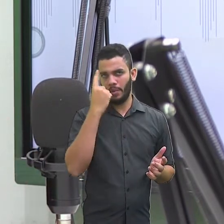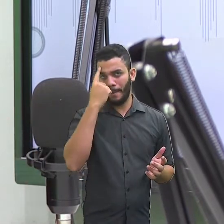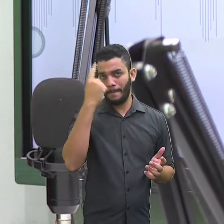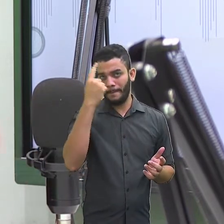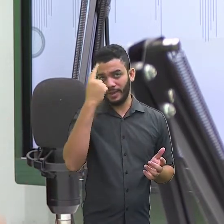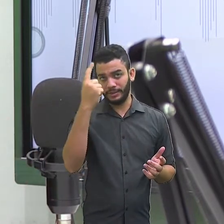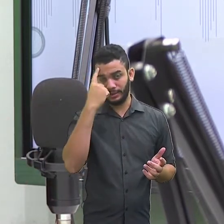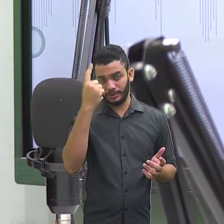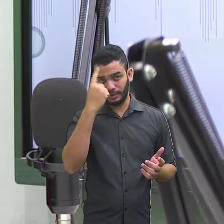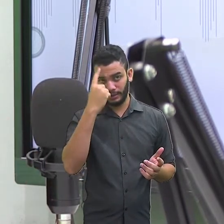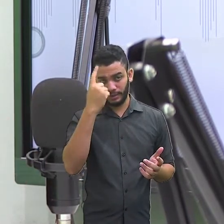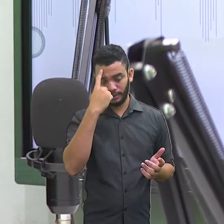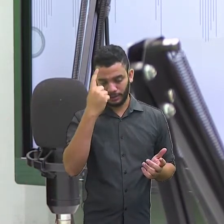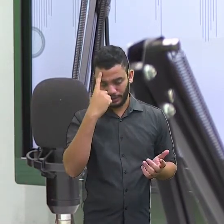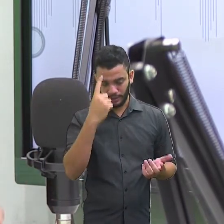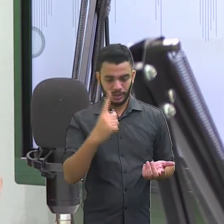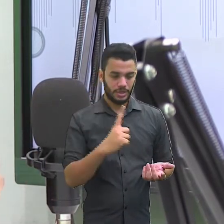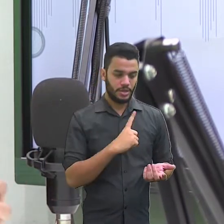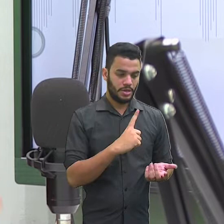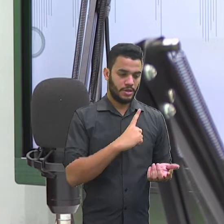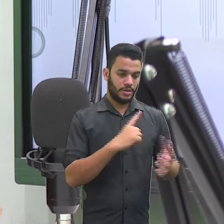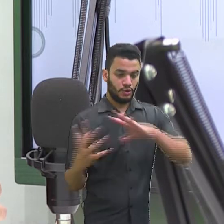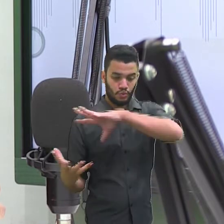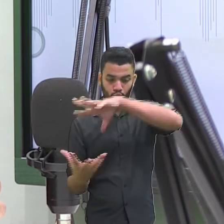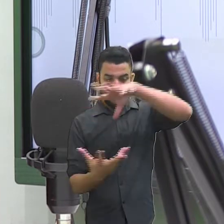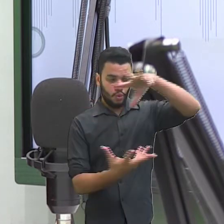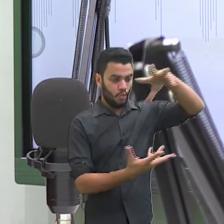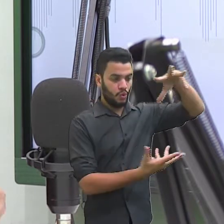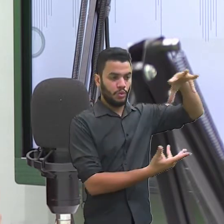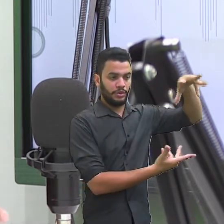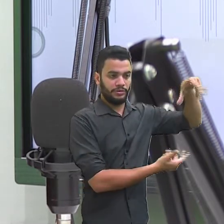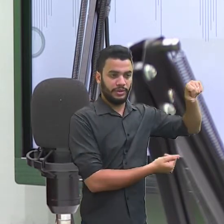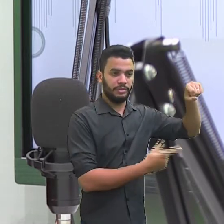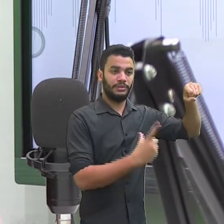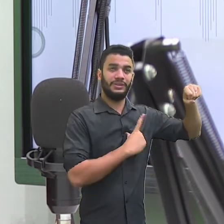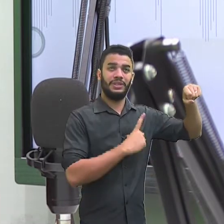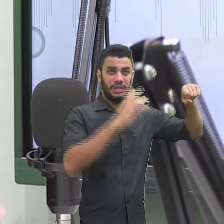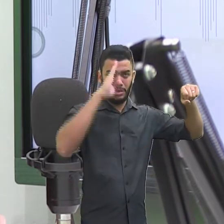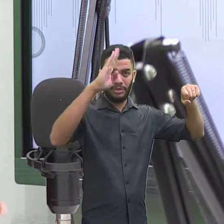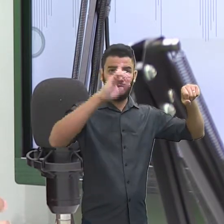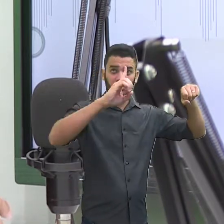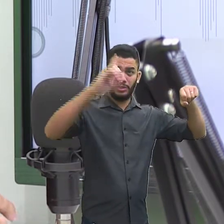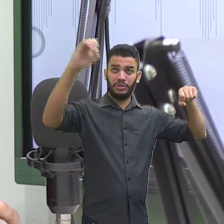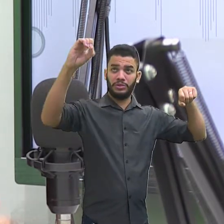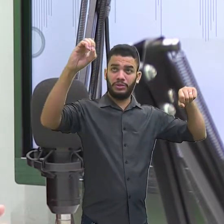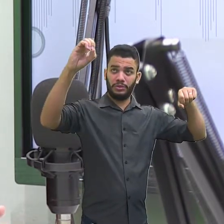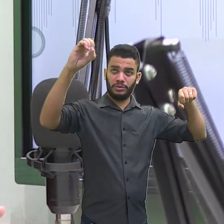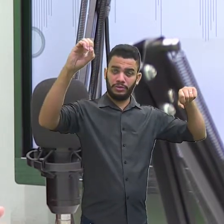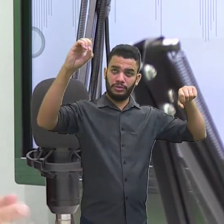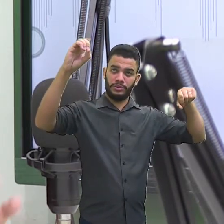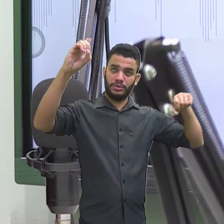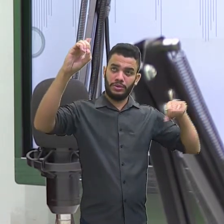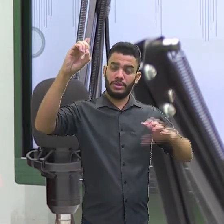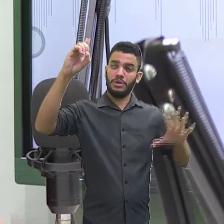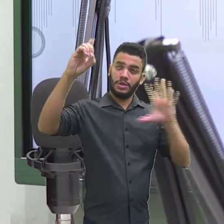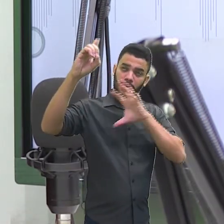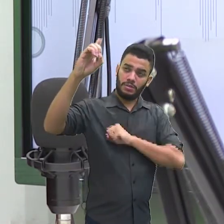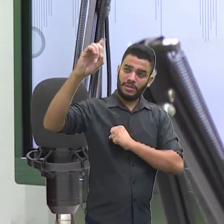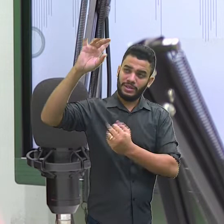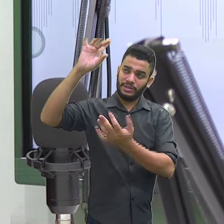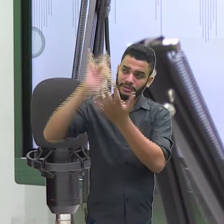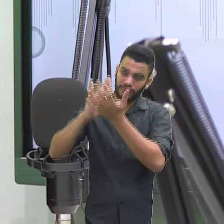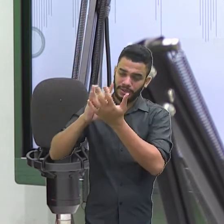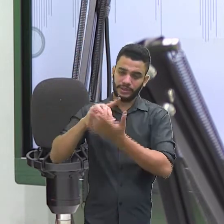A Deus se deve adorar, a pessoas se deve amar e a coisa se deve usar. Só que hoje